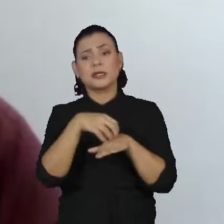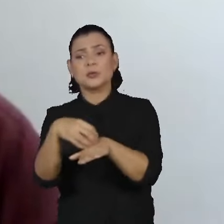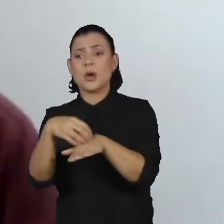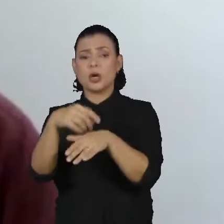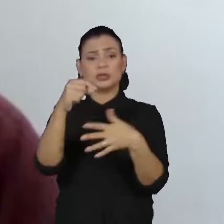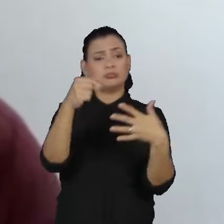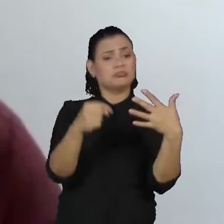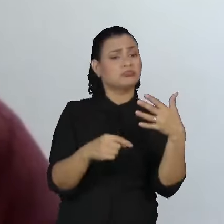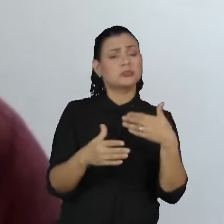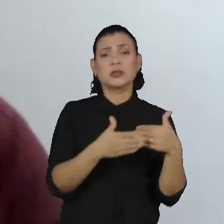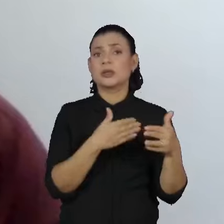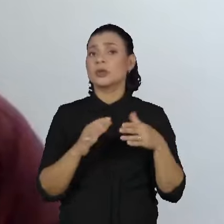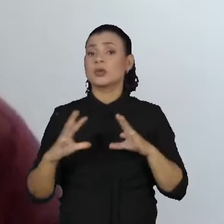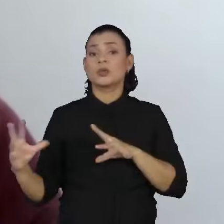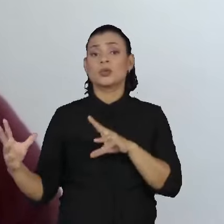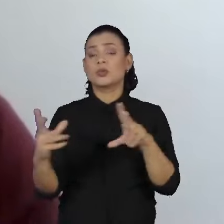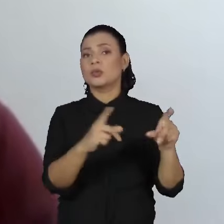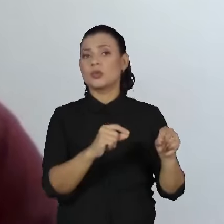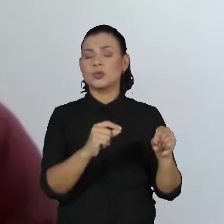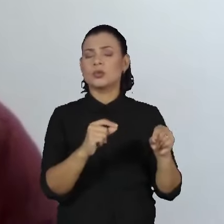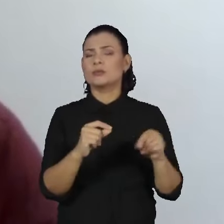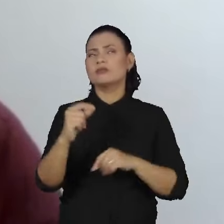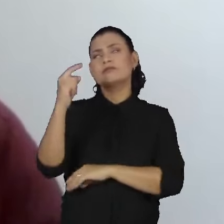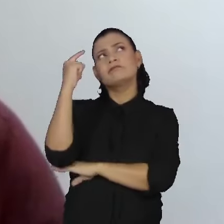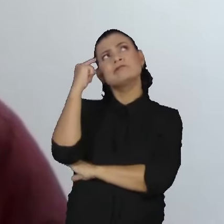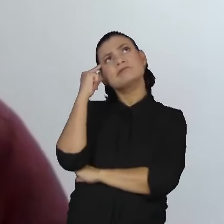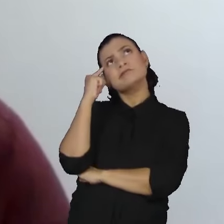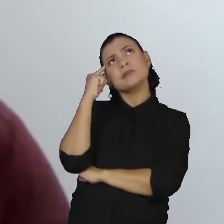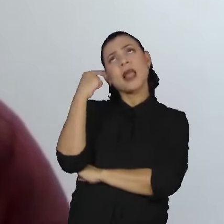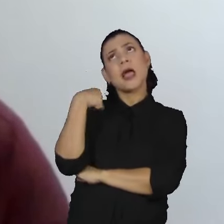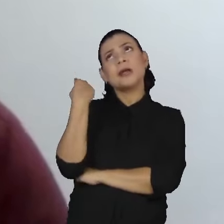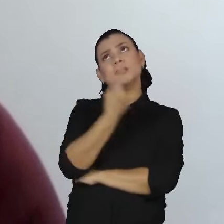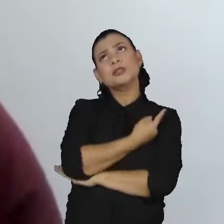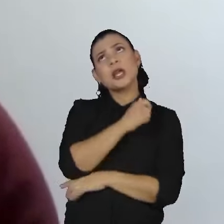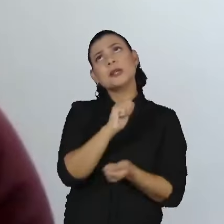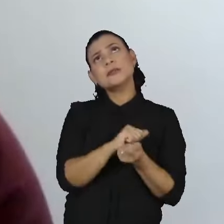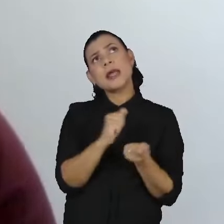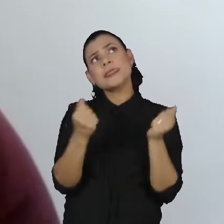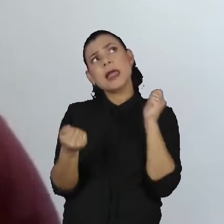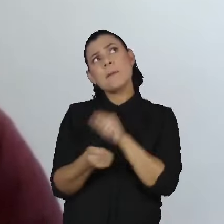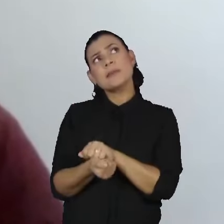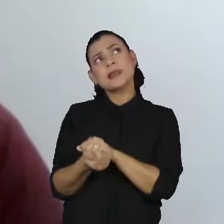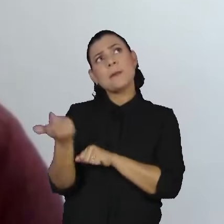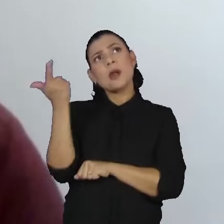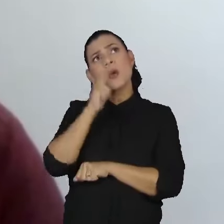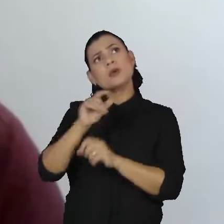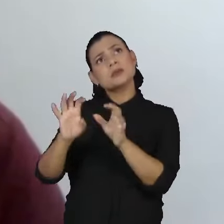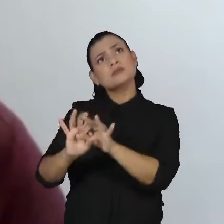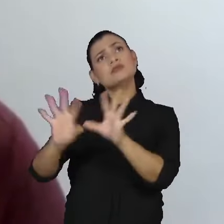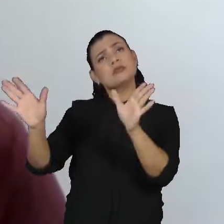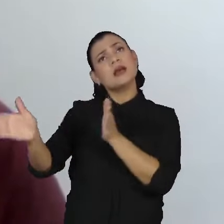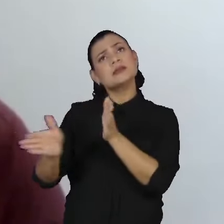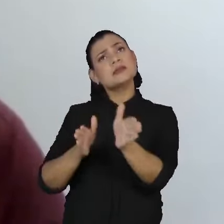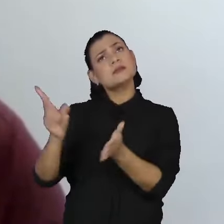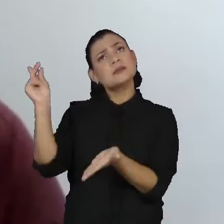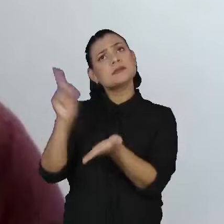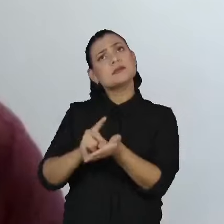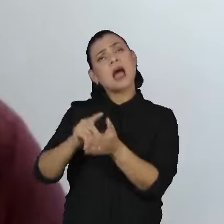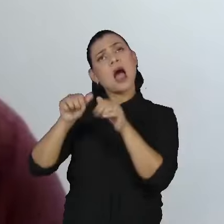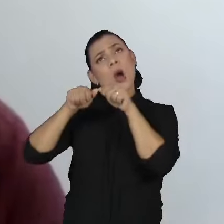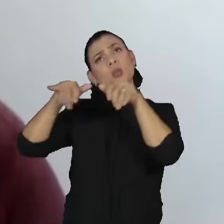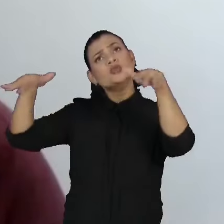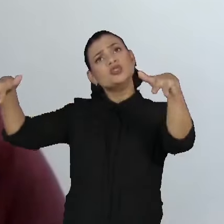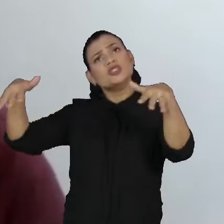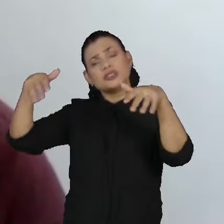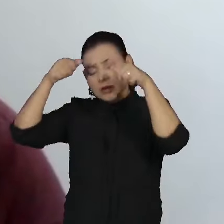entretenimento, eles têm que pensar de que forma eles podem se adequar para receber essa pessoa dentro do transtorno do espectro autista. Então, por